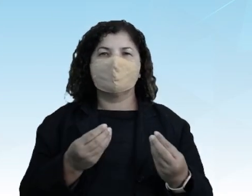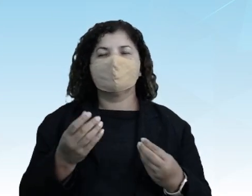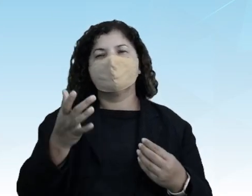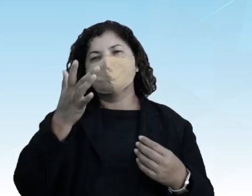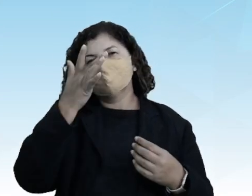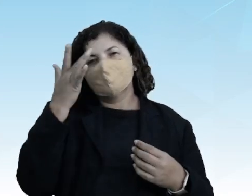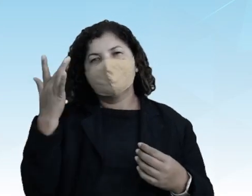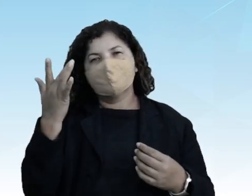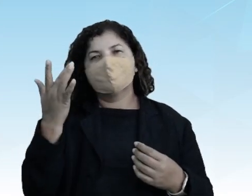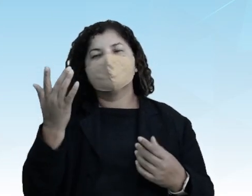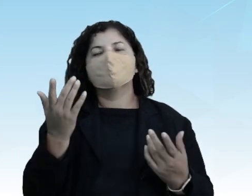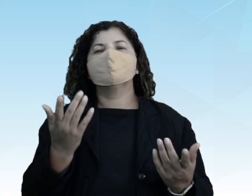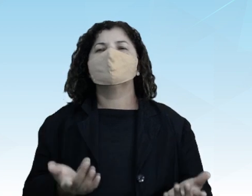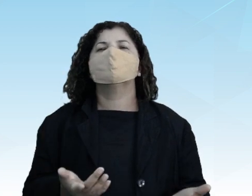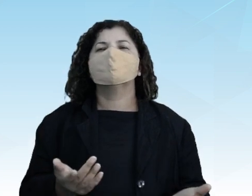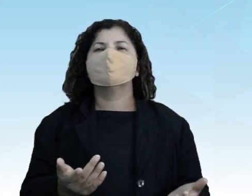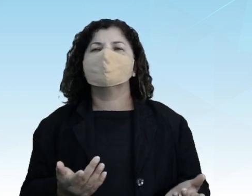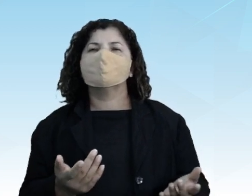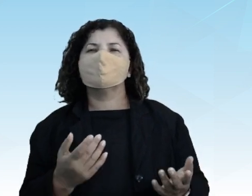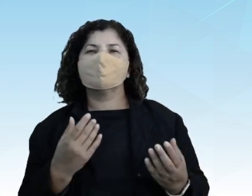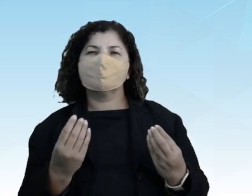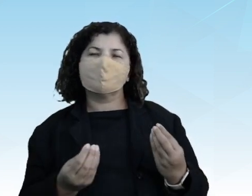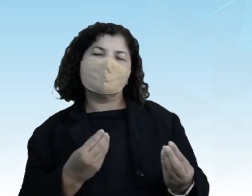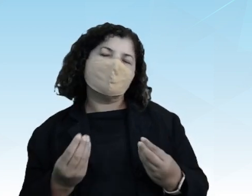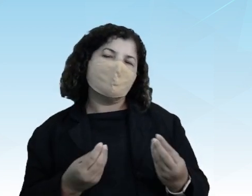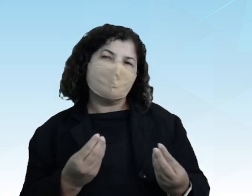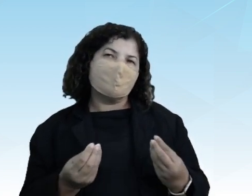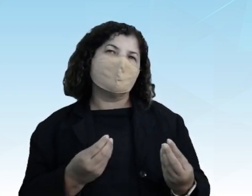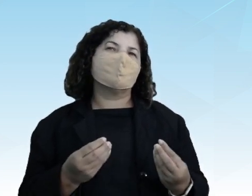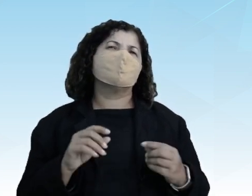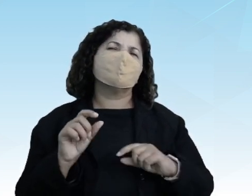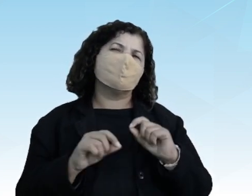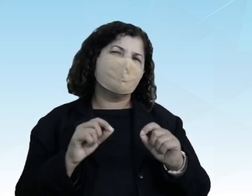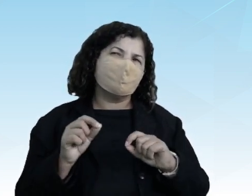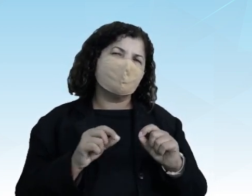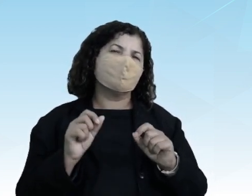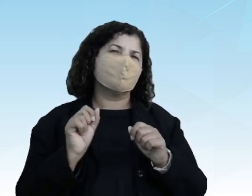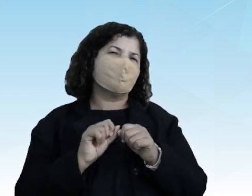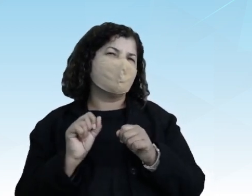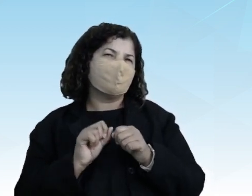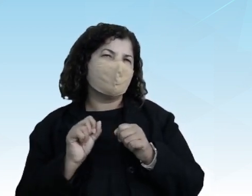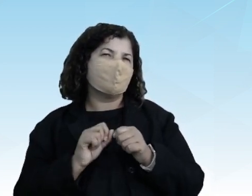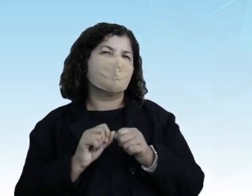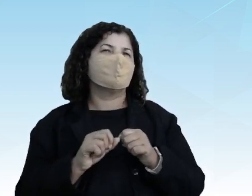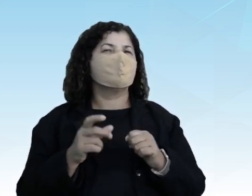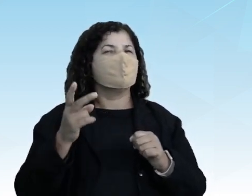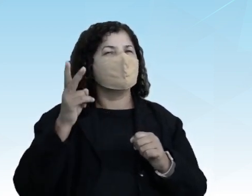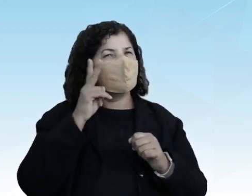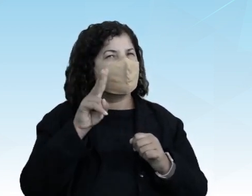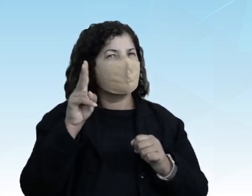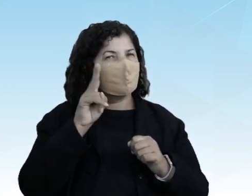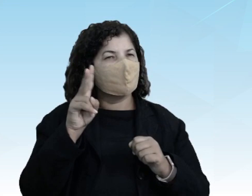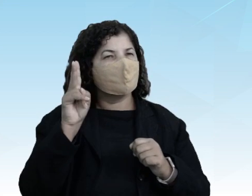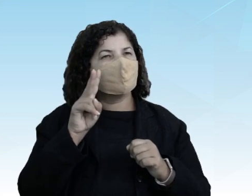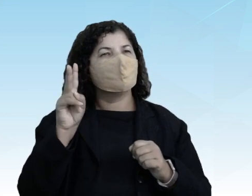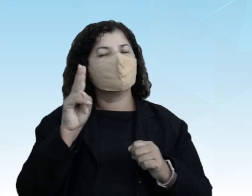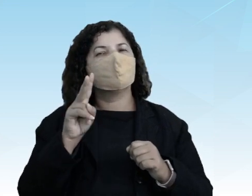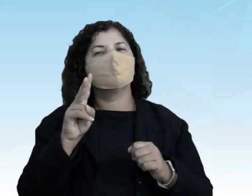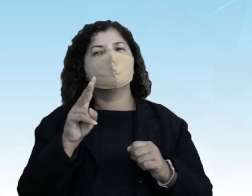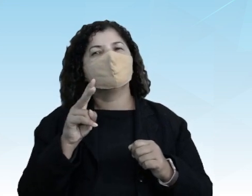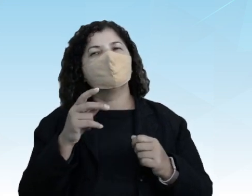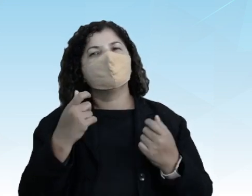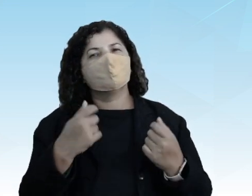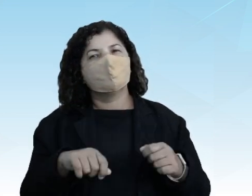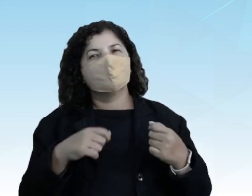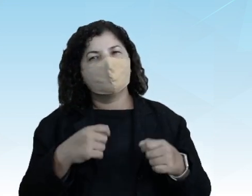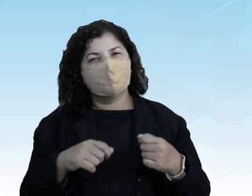se questionam, se indagam, né? O que é esse fazer histórico? Então, fazer histórico, ele deve ser entendido, pelo menos,